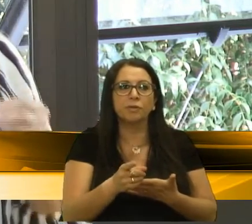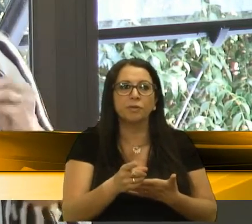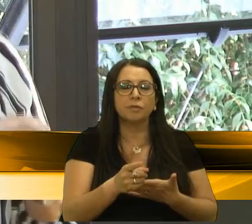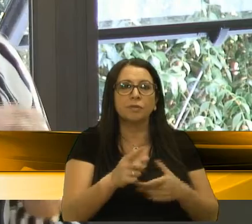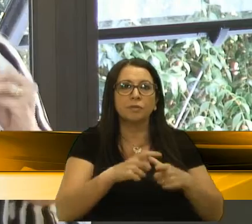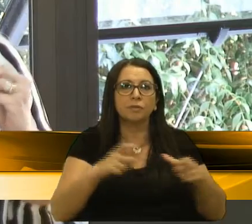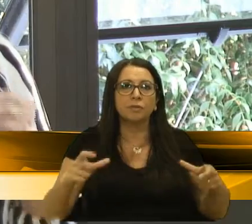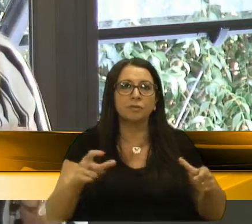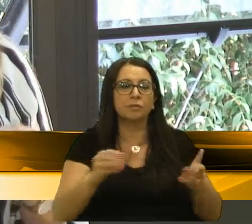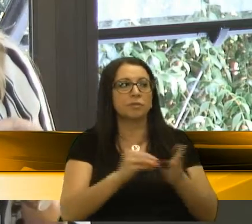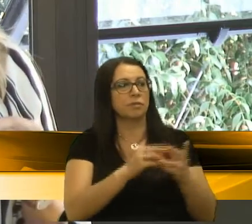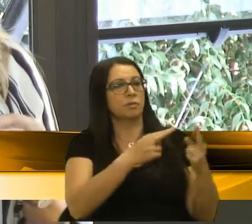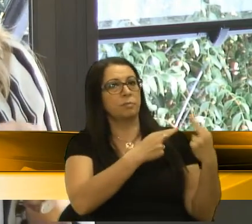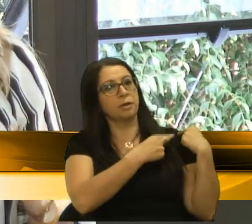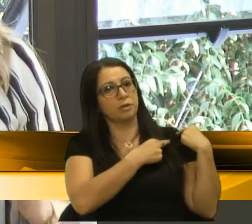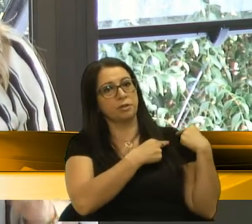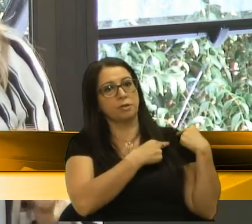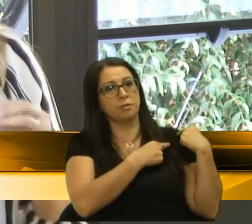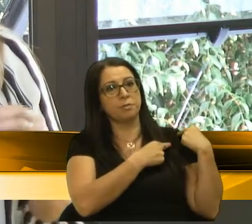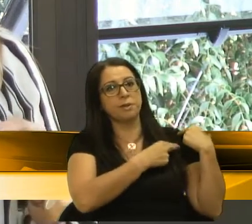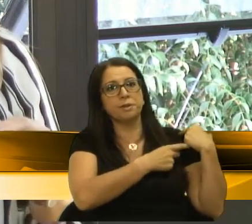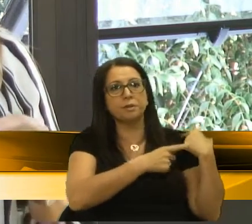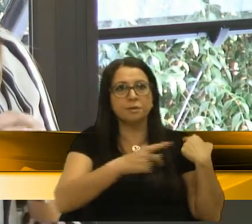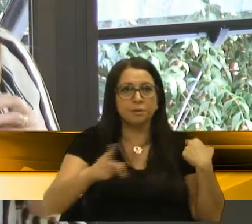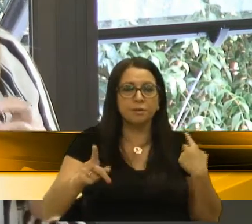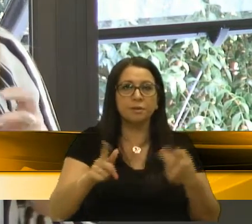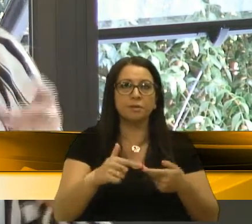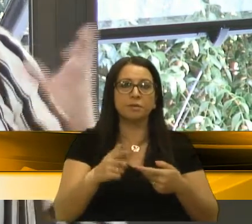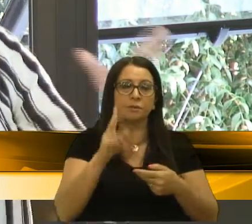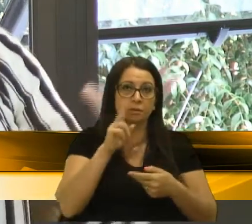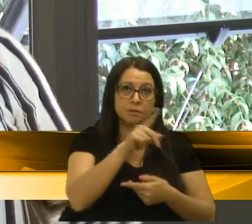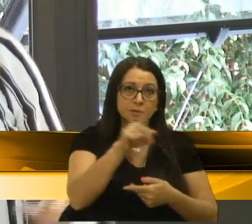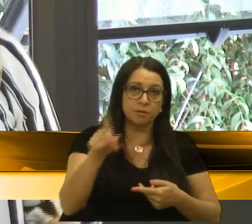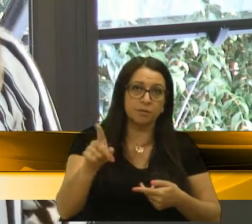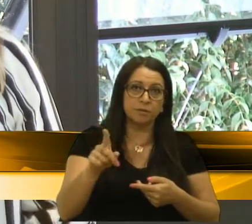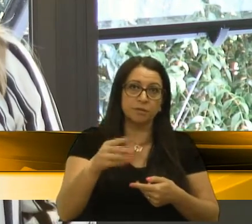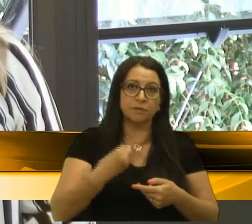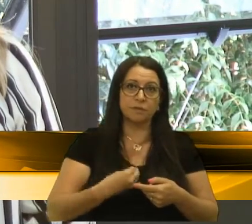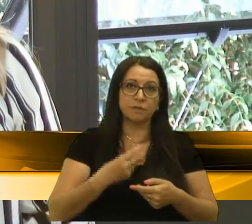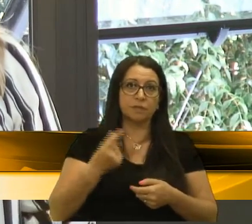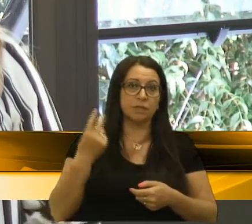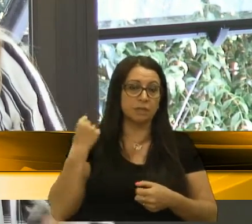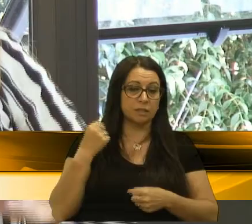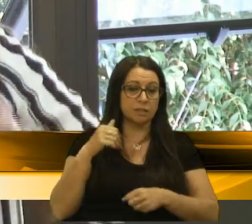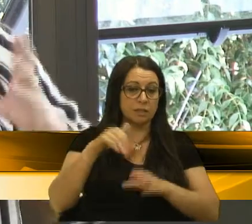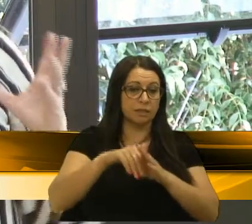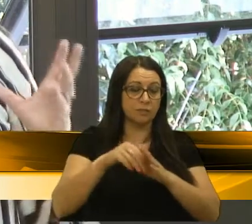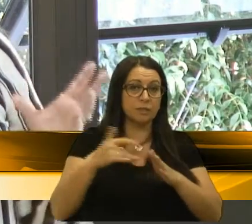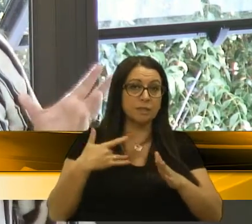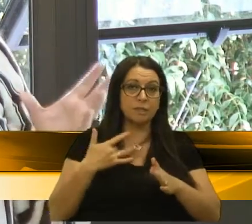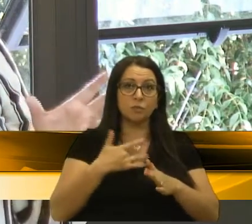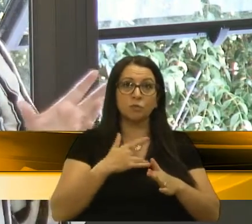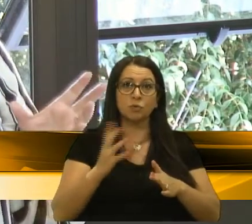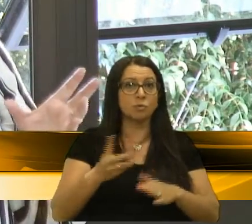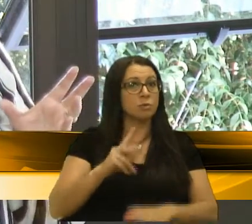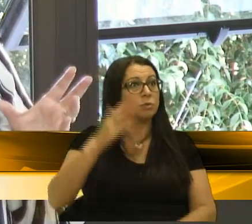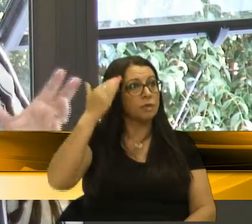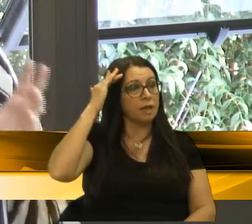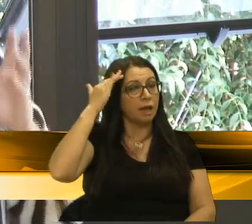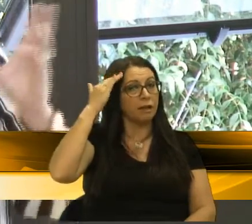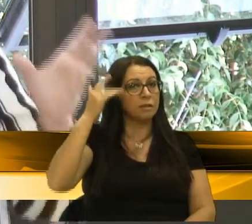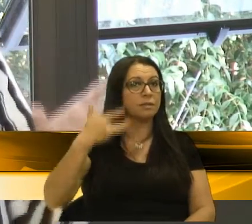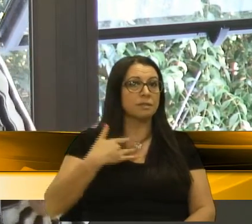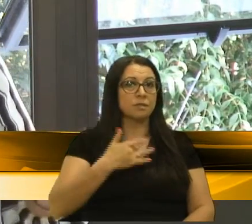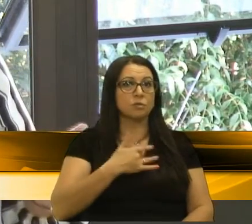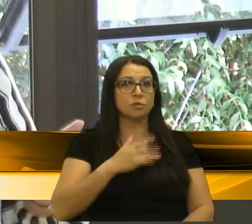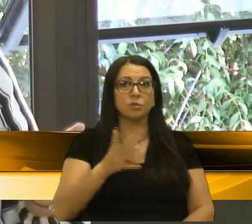tamanho da irresponsabilidade. Porque a gente que vive, né, que eu já vivi anos na saúde, todo mundo é entendido de saúde, então todo